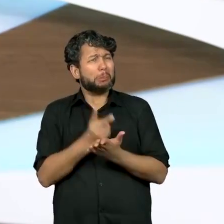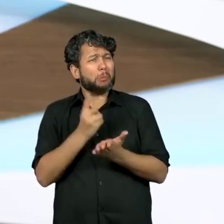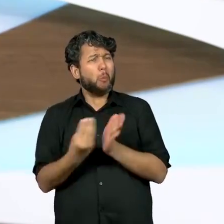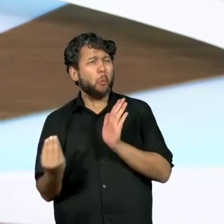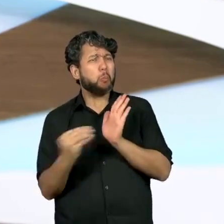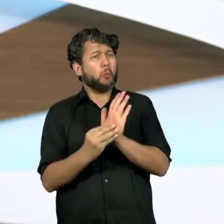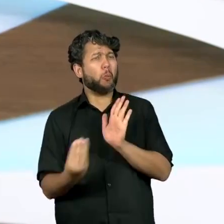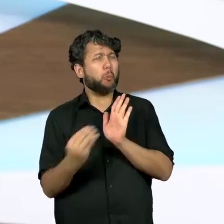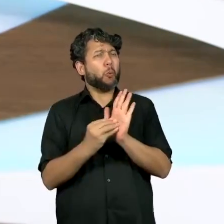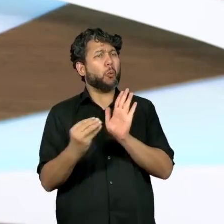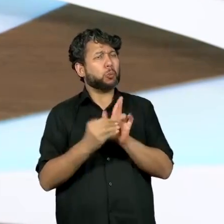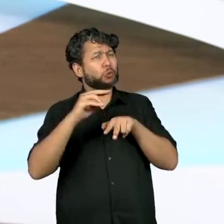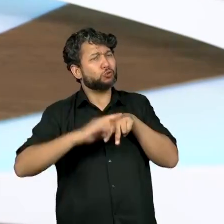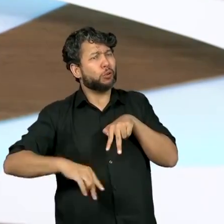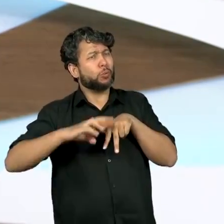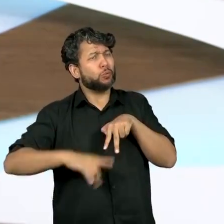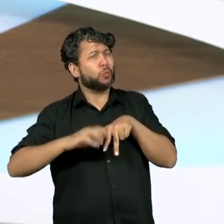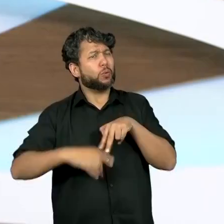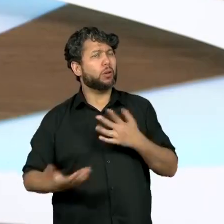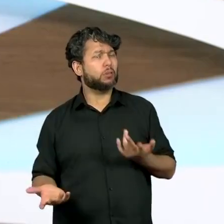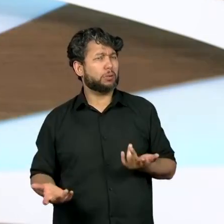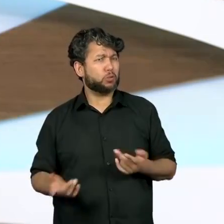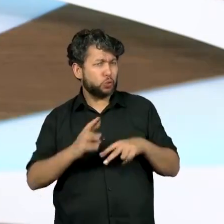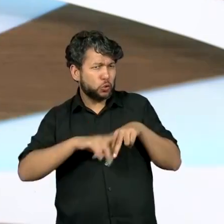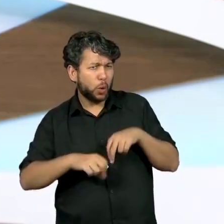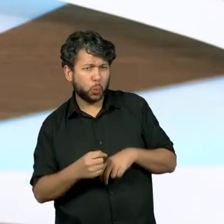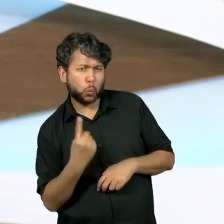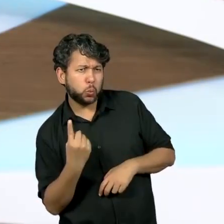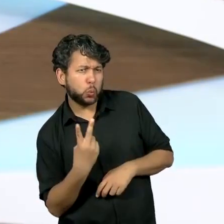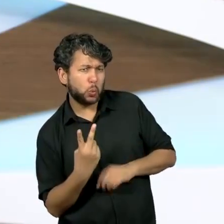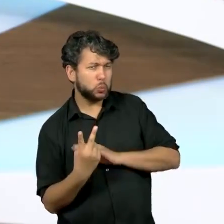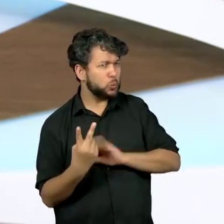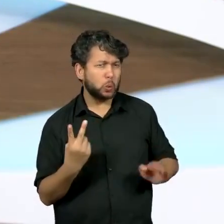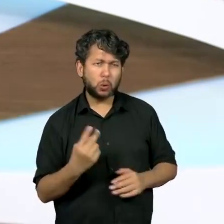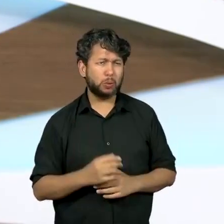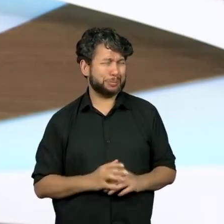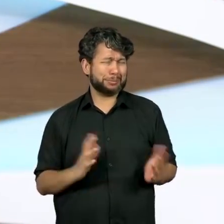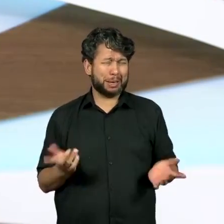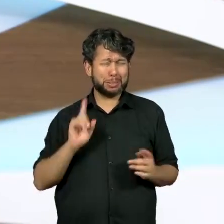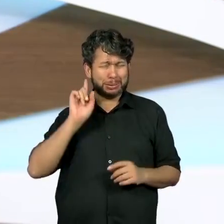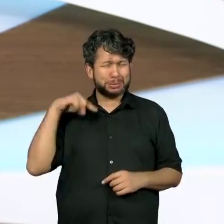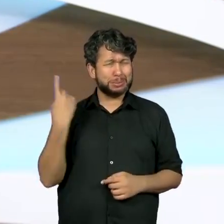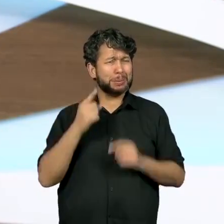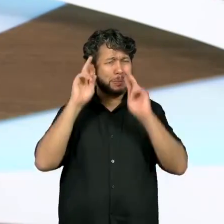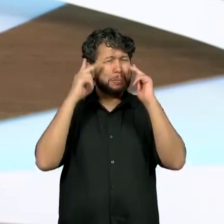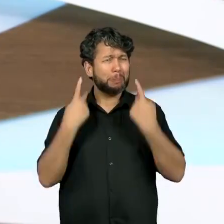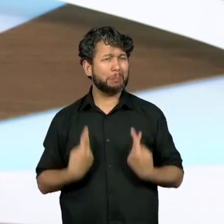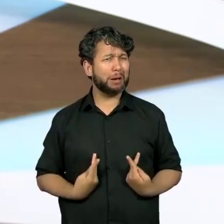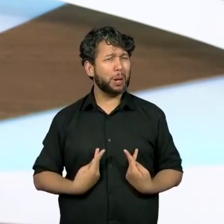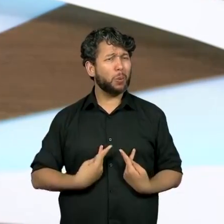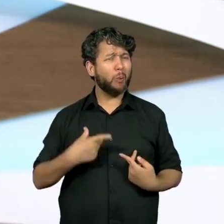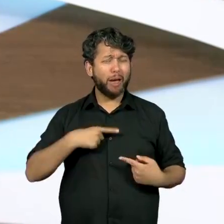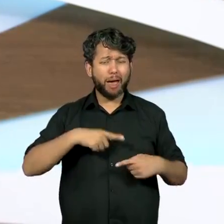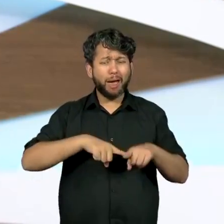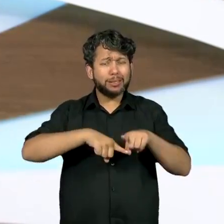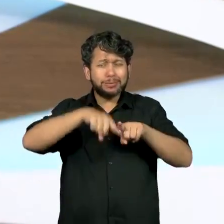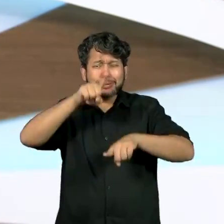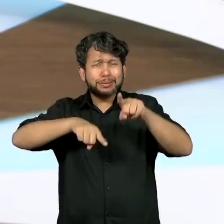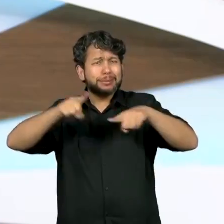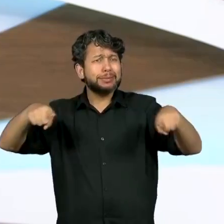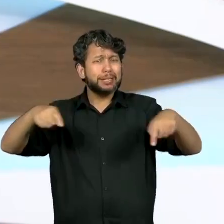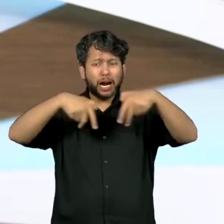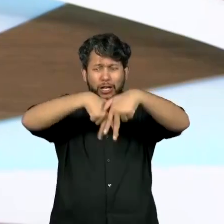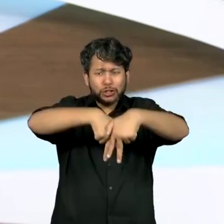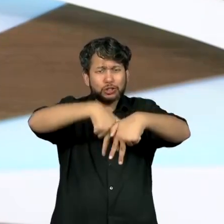de géneros e de identidades que nós temos como humanos. Então, de novo, para mim, tudo isto que nós